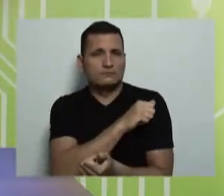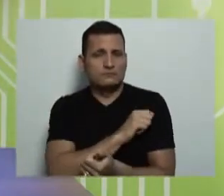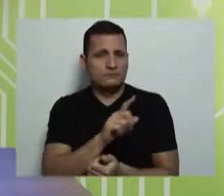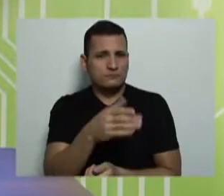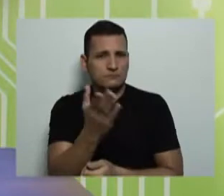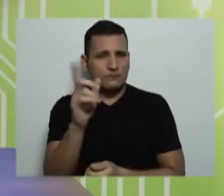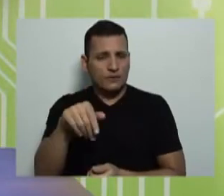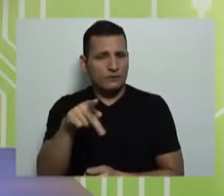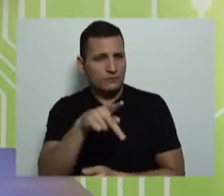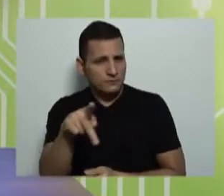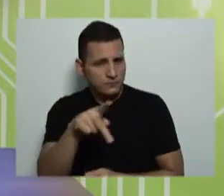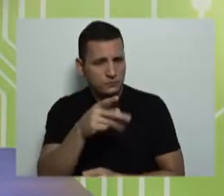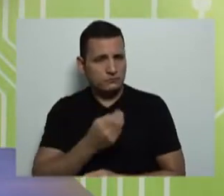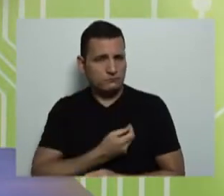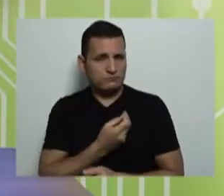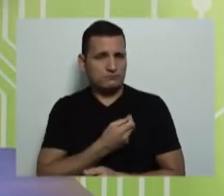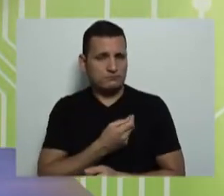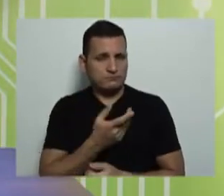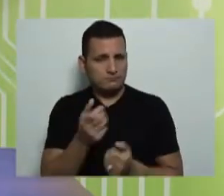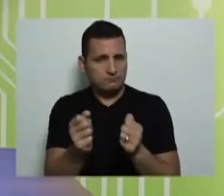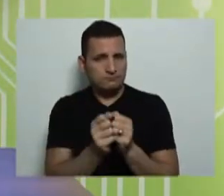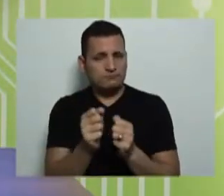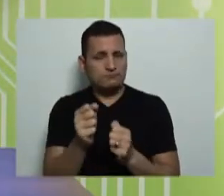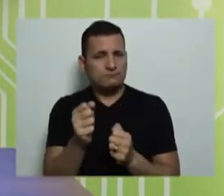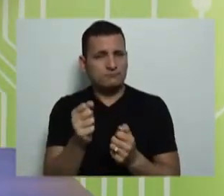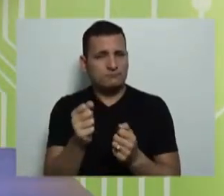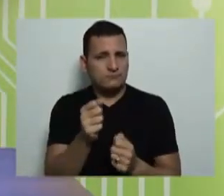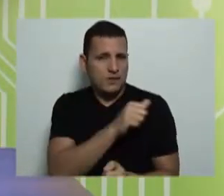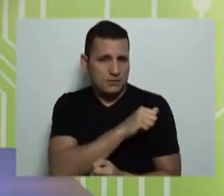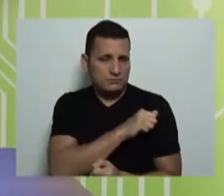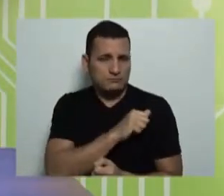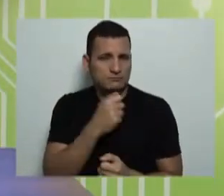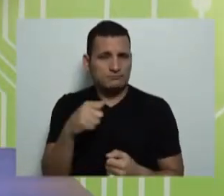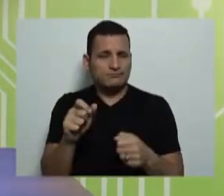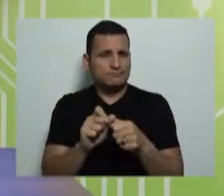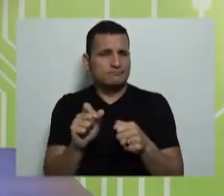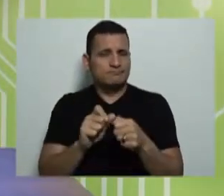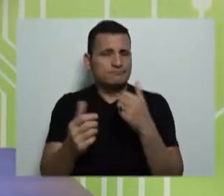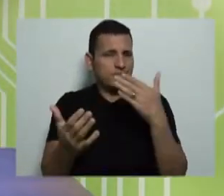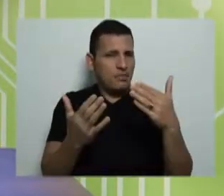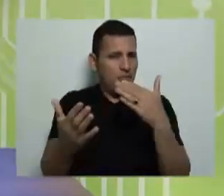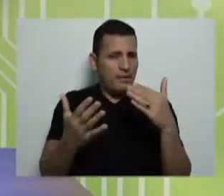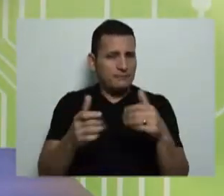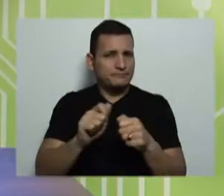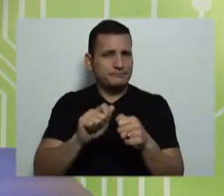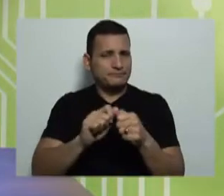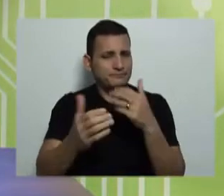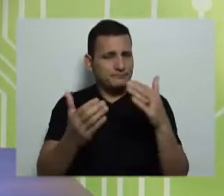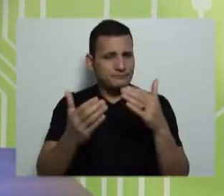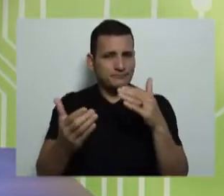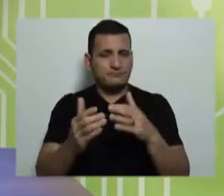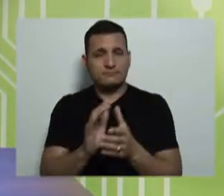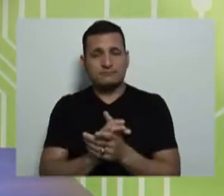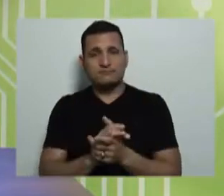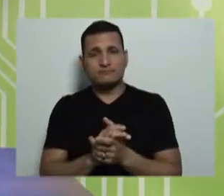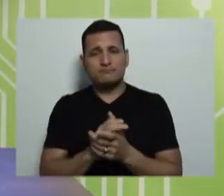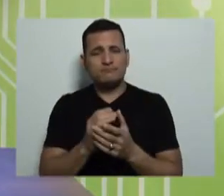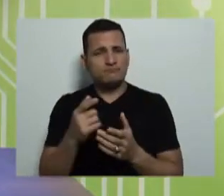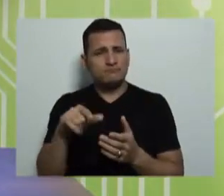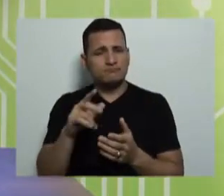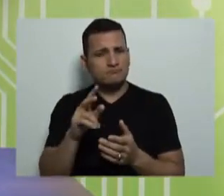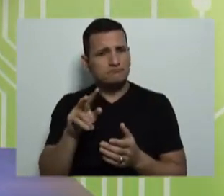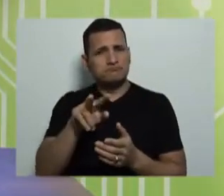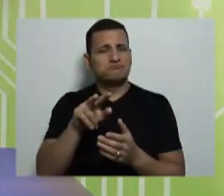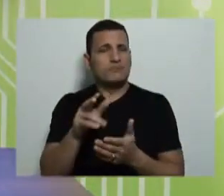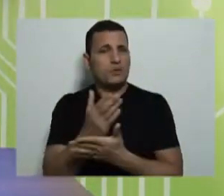professores presenciais desses alunos, fazerem essa análise. A gente vai ver que alguns locais vai ser possível